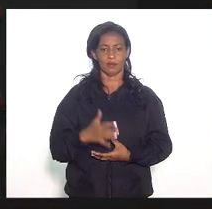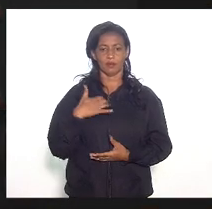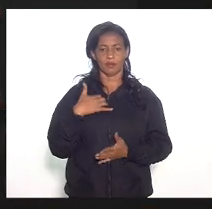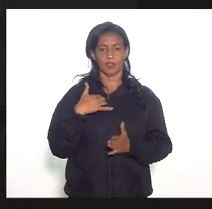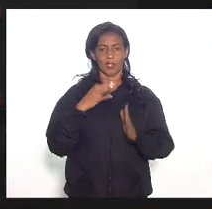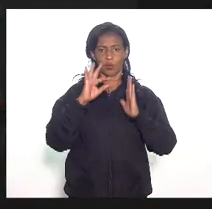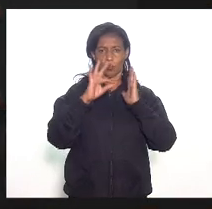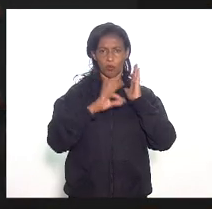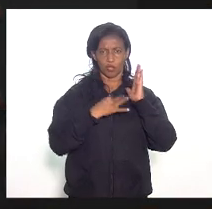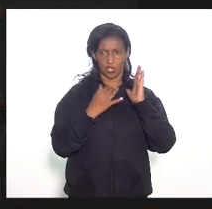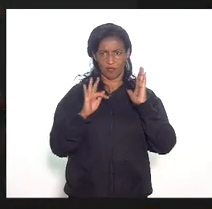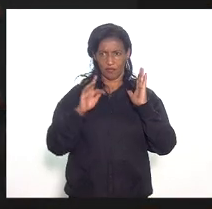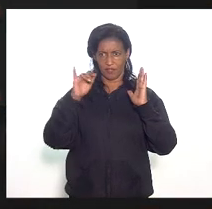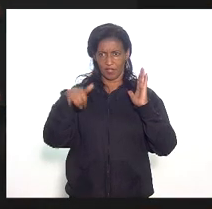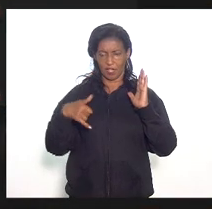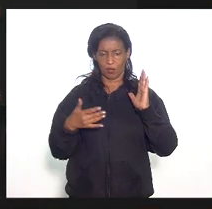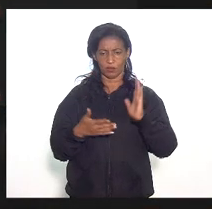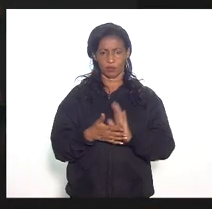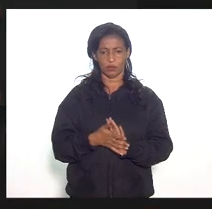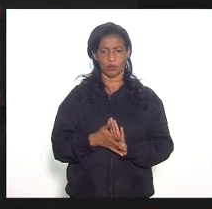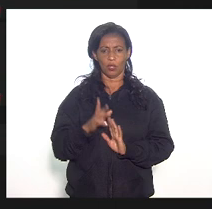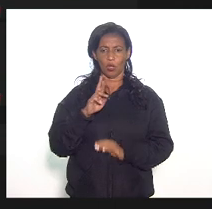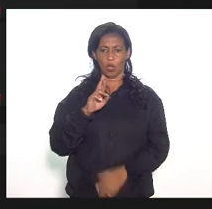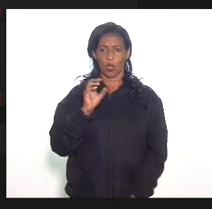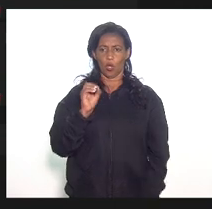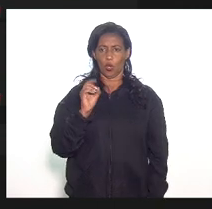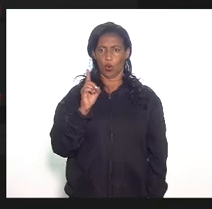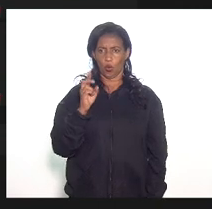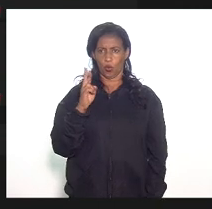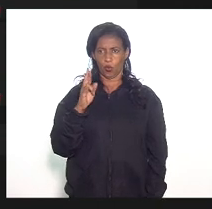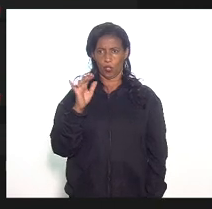então então é Rodrigo Amorim